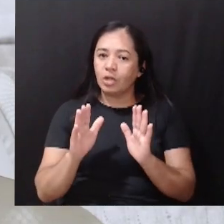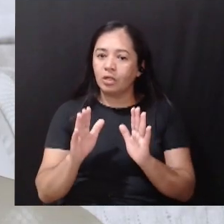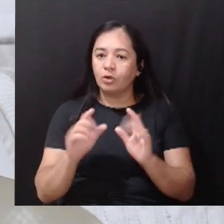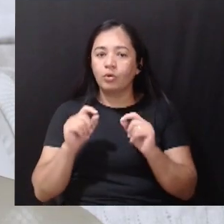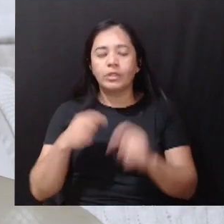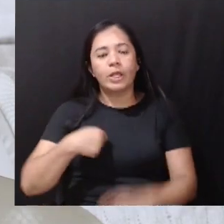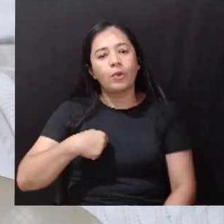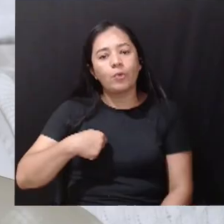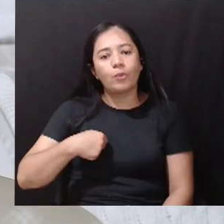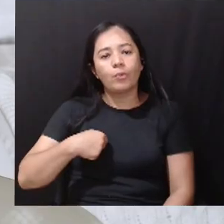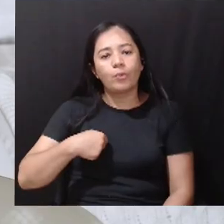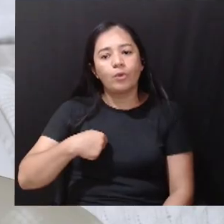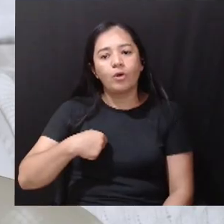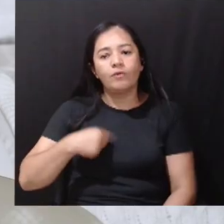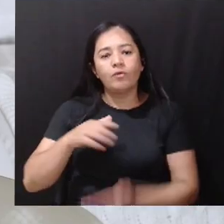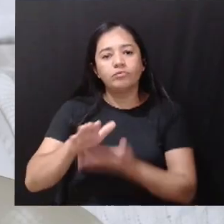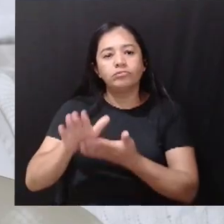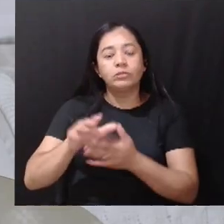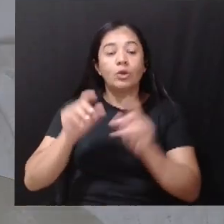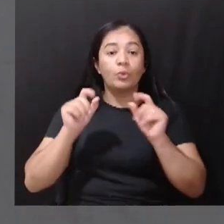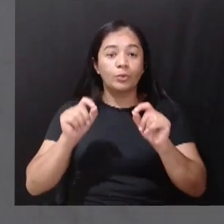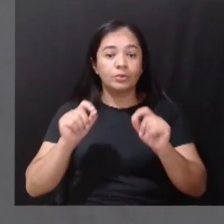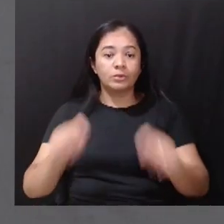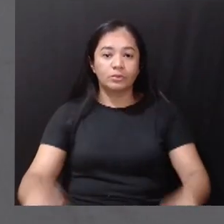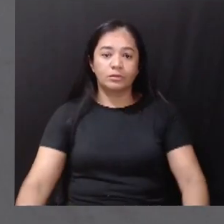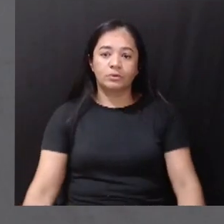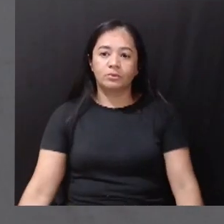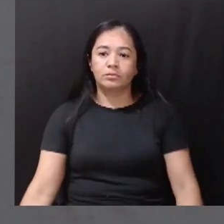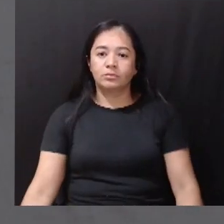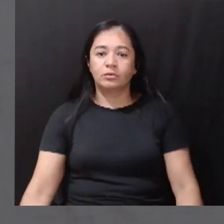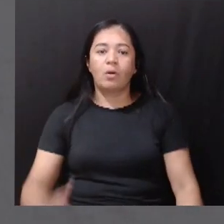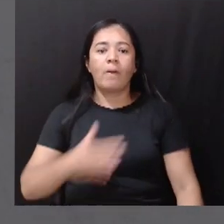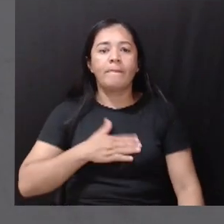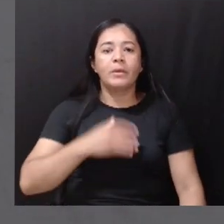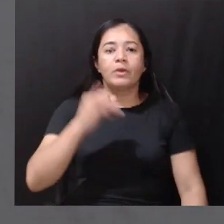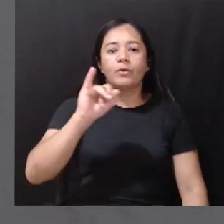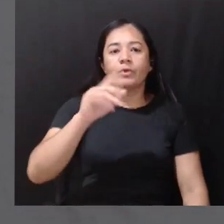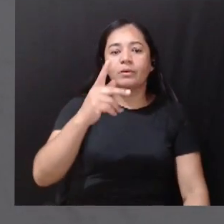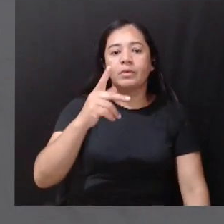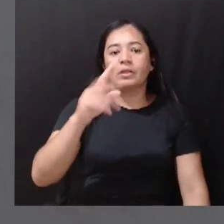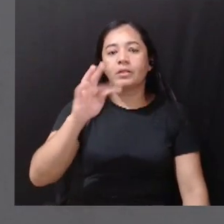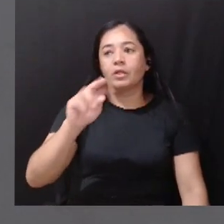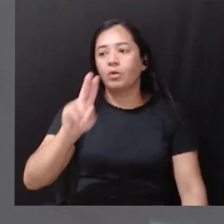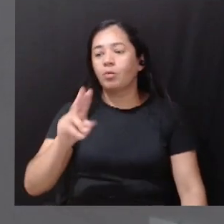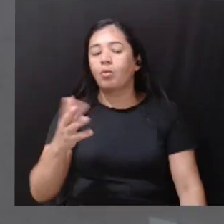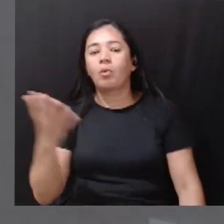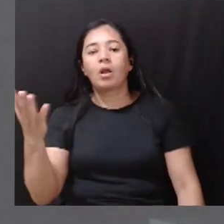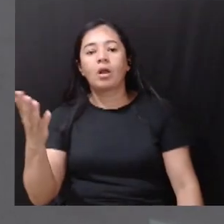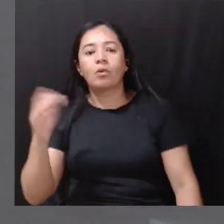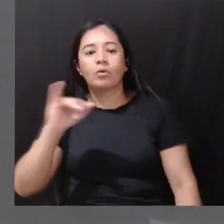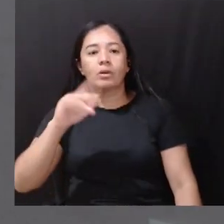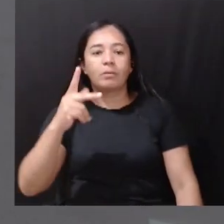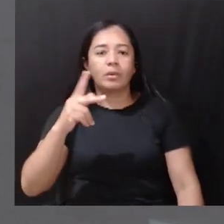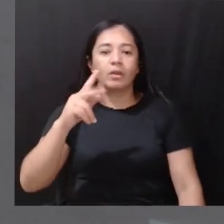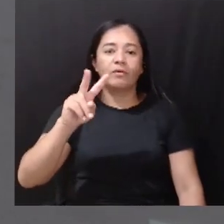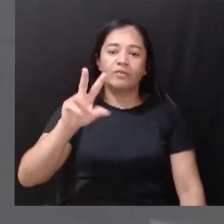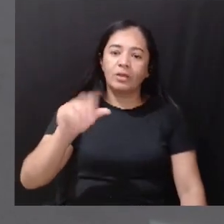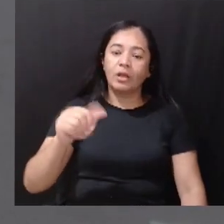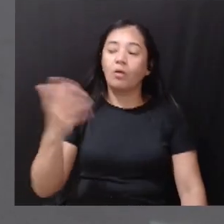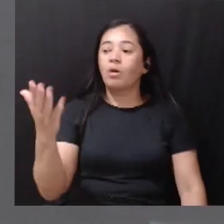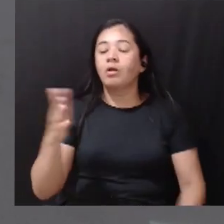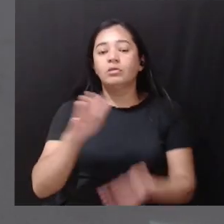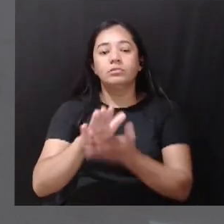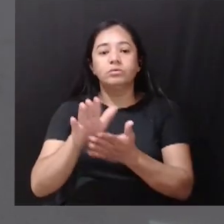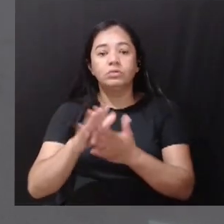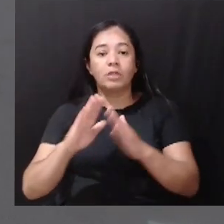vou ter de despesa. Então, quanto que é meu IPTU, quanto é meu IPVA, qual vai ser a despesa com escola, qual vai ser a